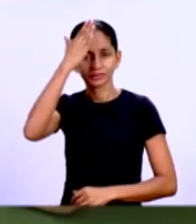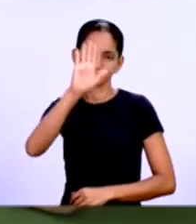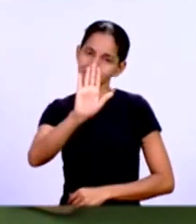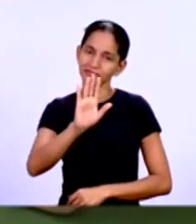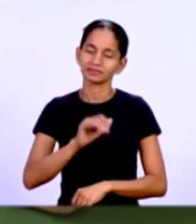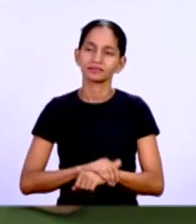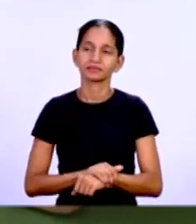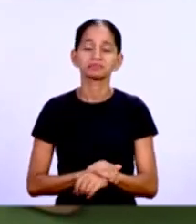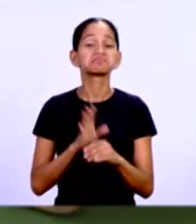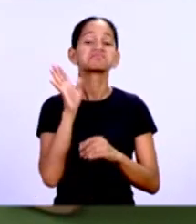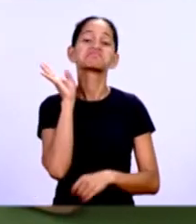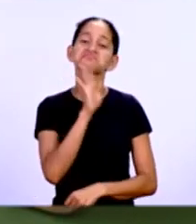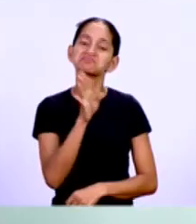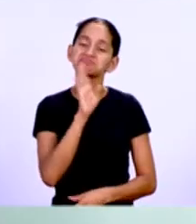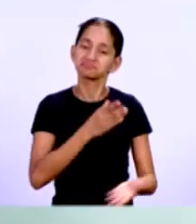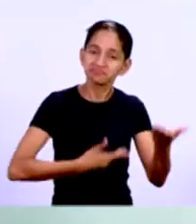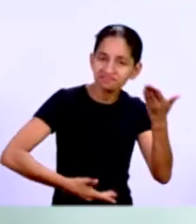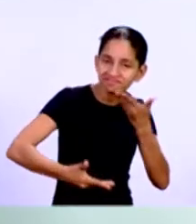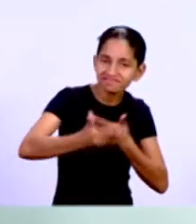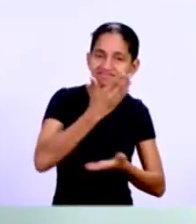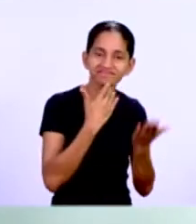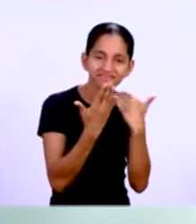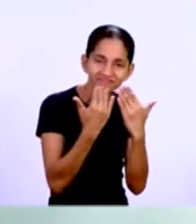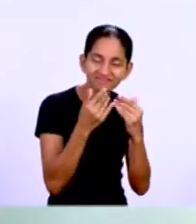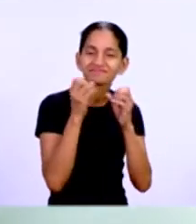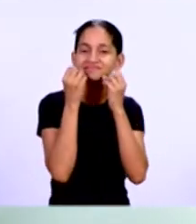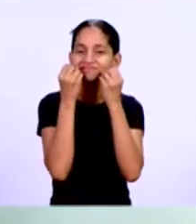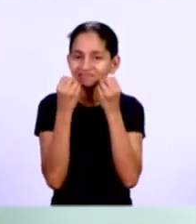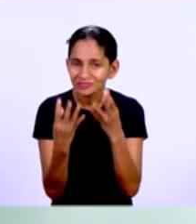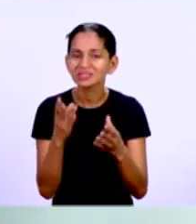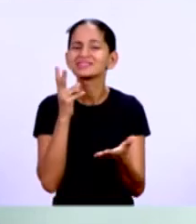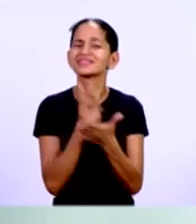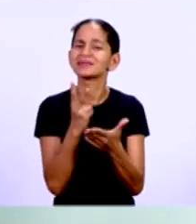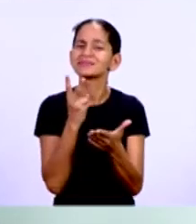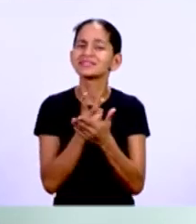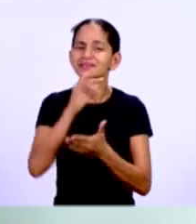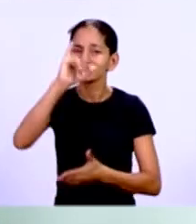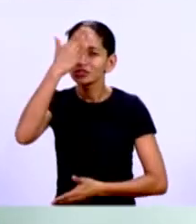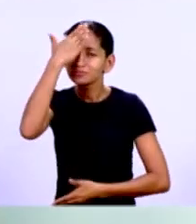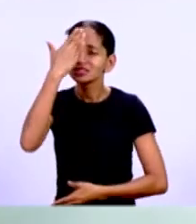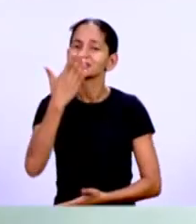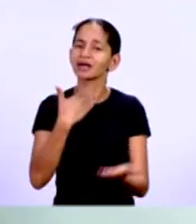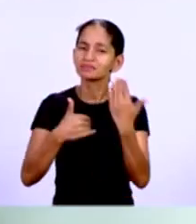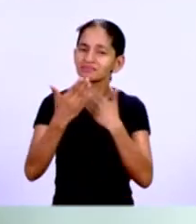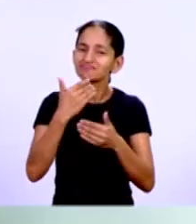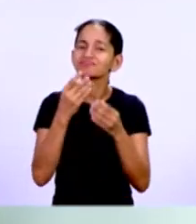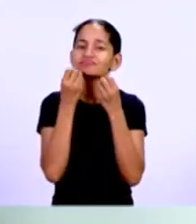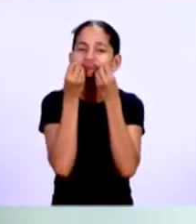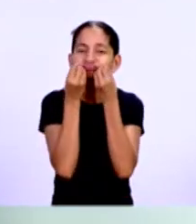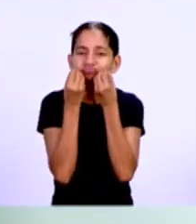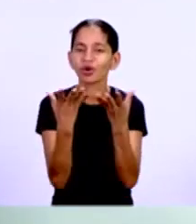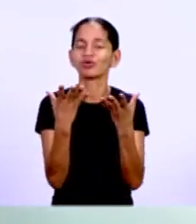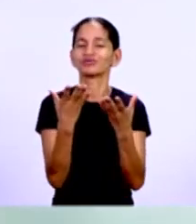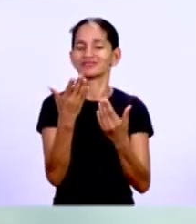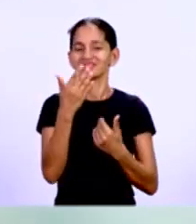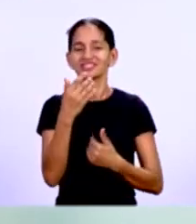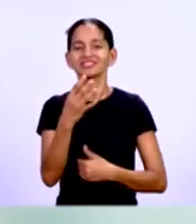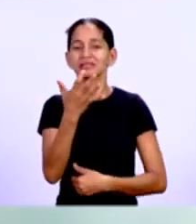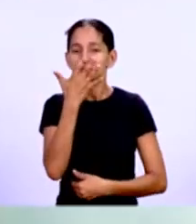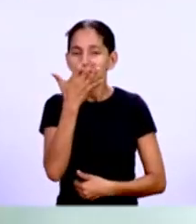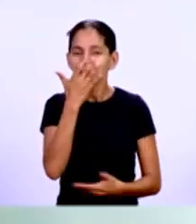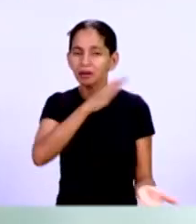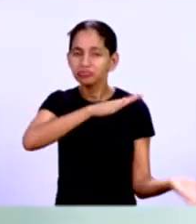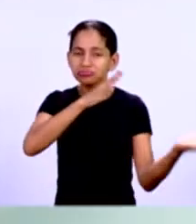essas. Gente, muito legal a participação de vocês. O pessoal de Paraná sempre contribuindo, trabalhando com a gente. Obrigado por estarem prestigiando a gente até esse